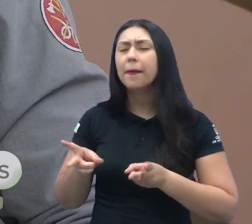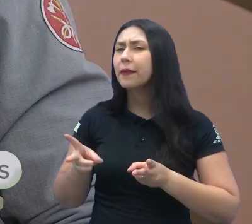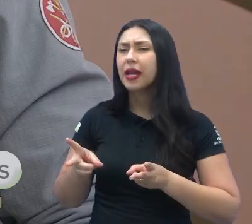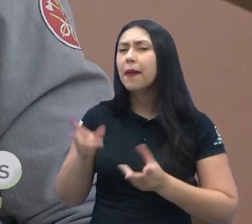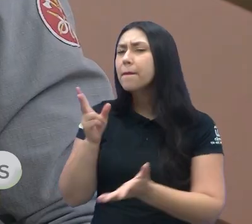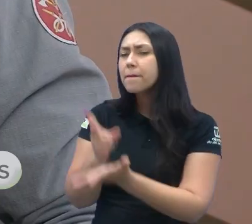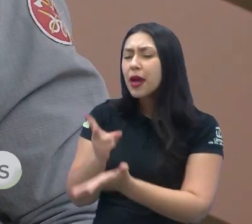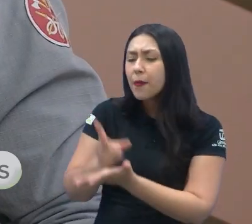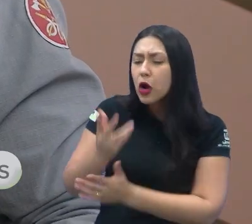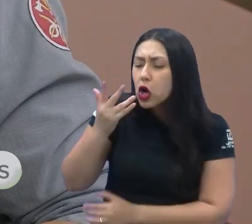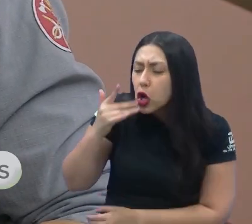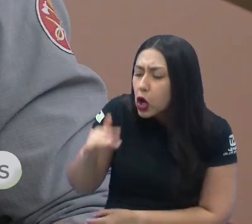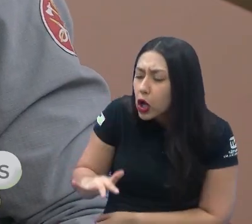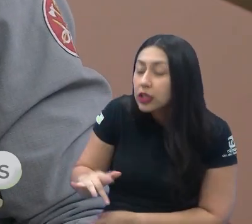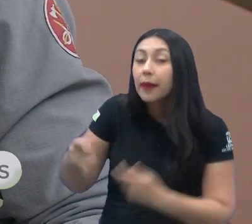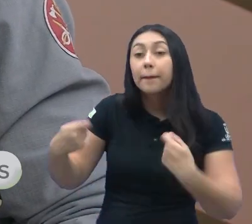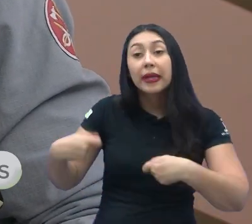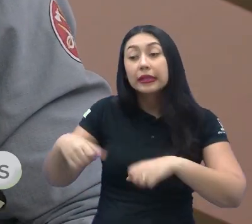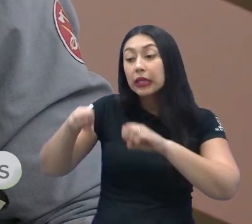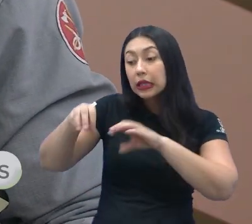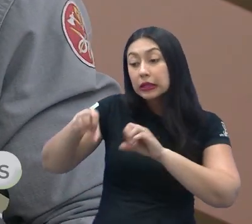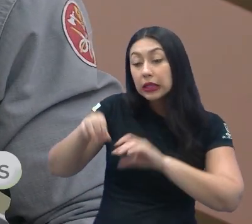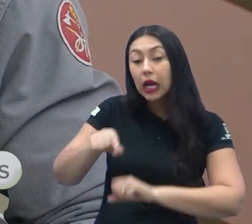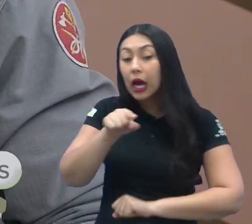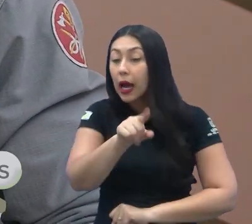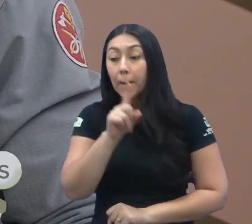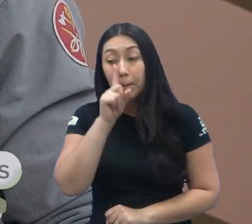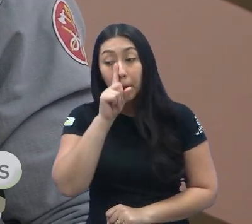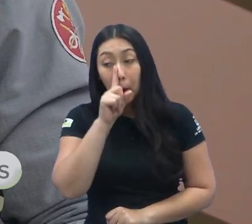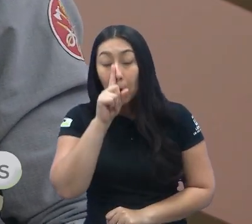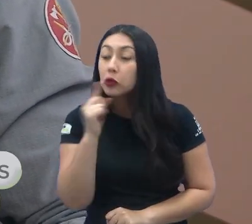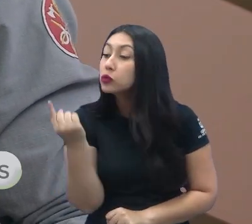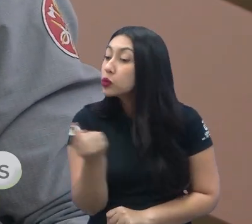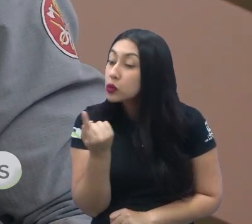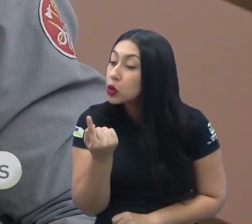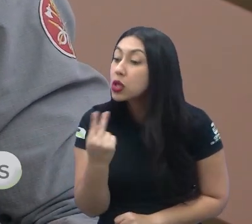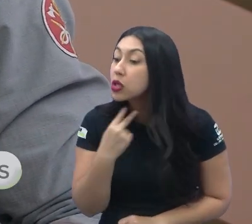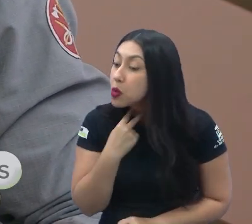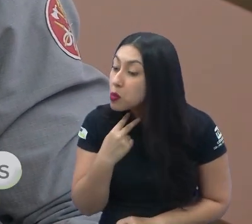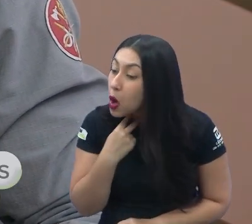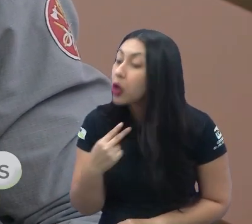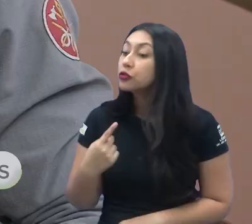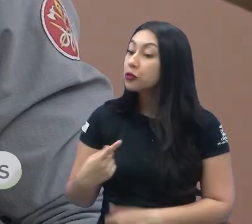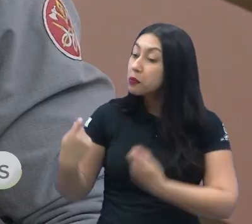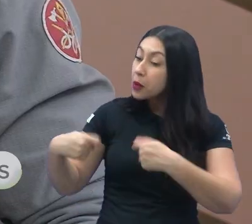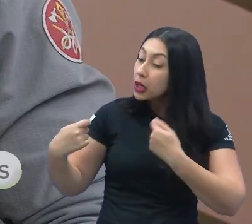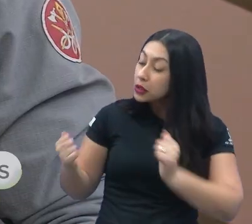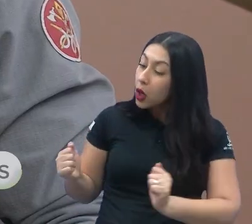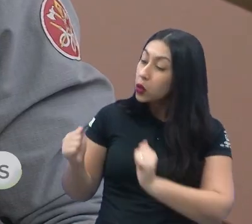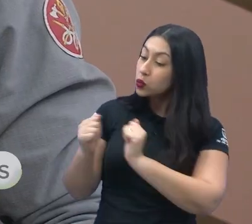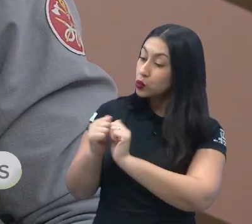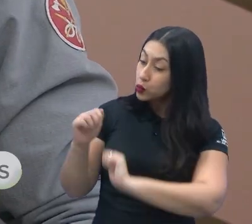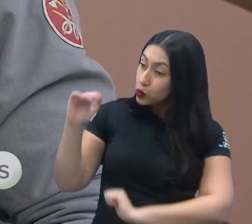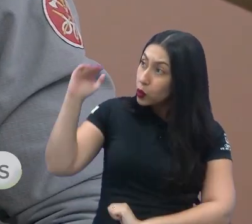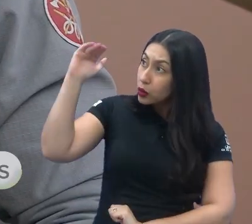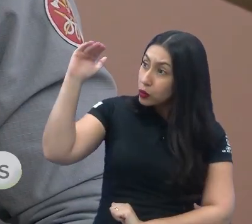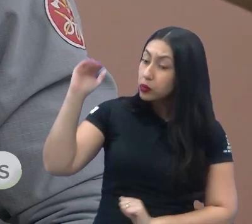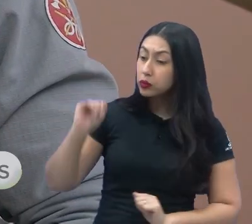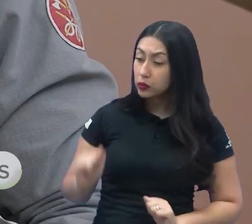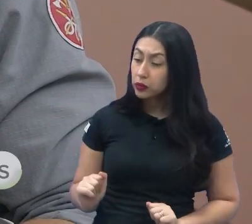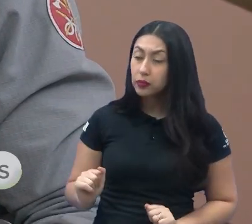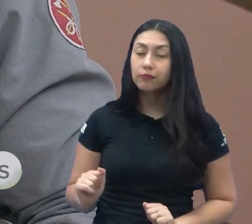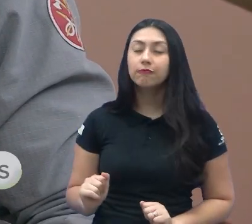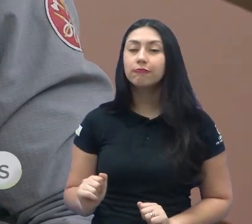do que é perigoso, aonde que ela não deve ir sozinha, onde que ela tem que estar sempre com um adulto acompanhado,